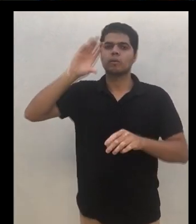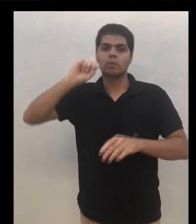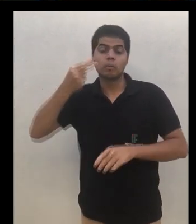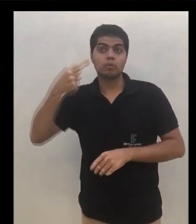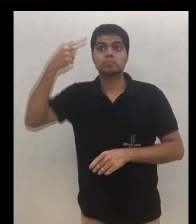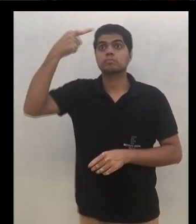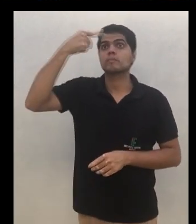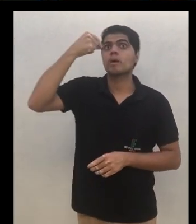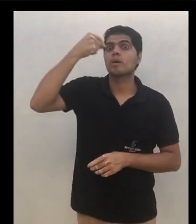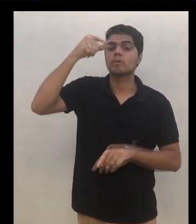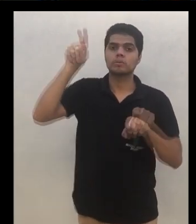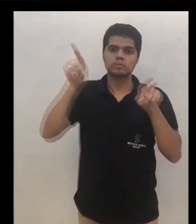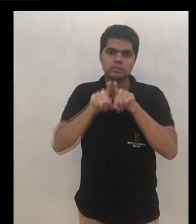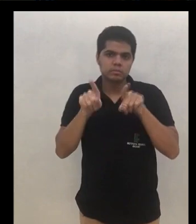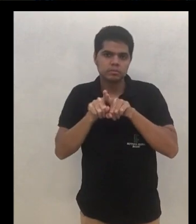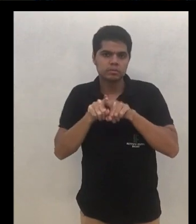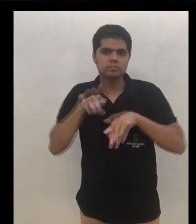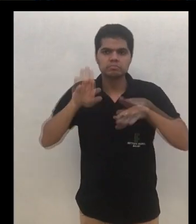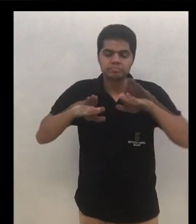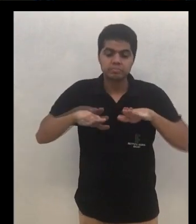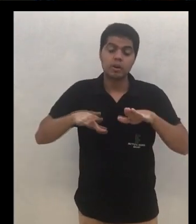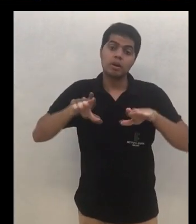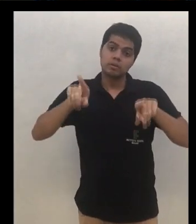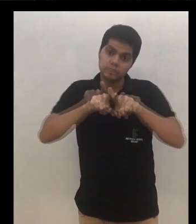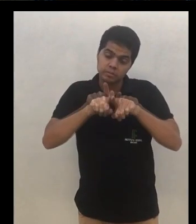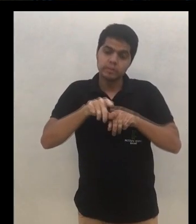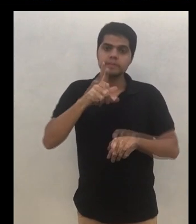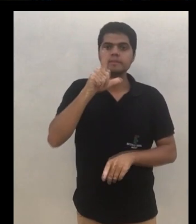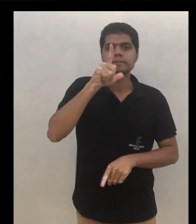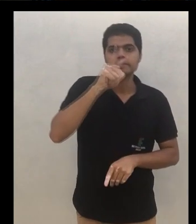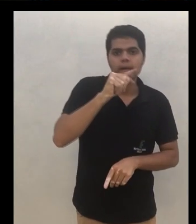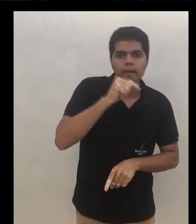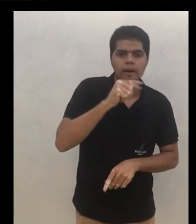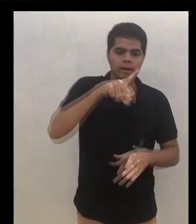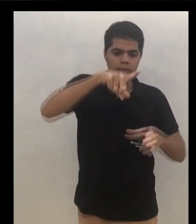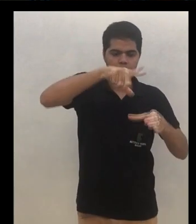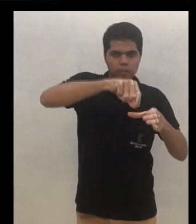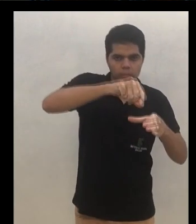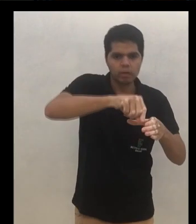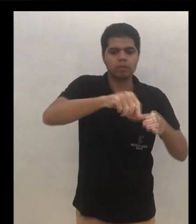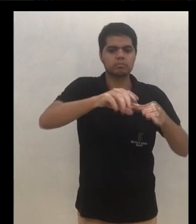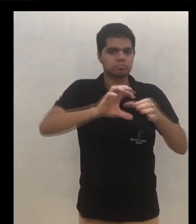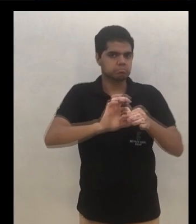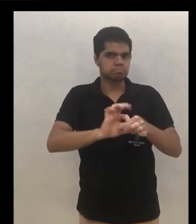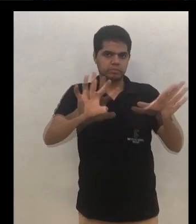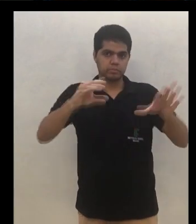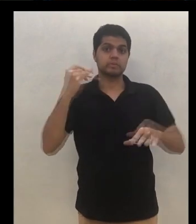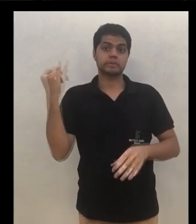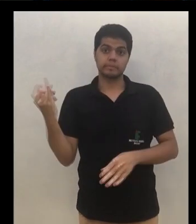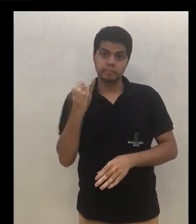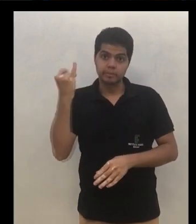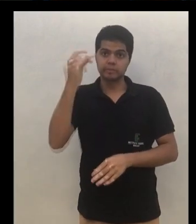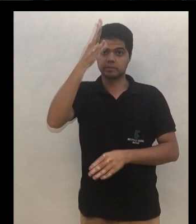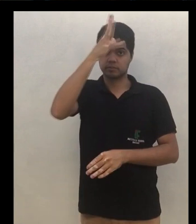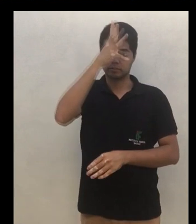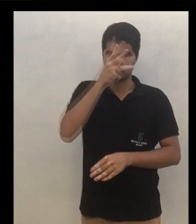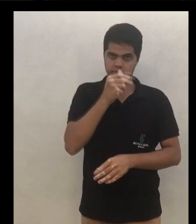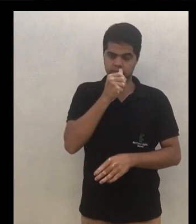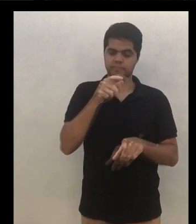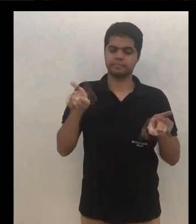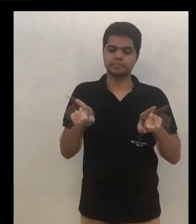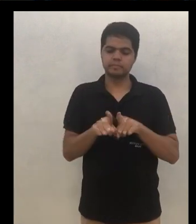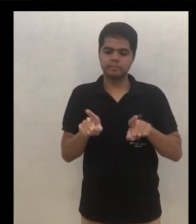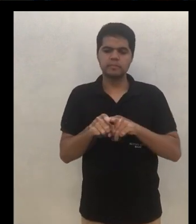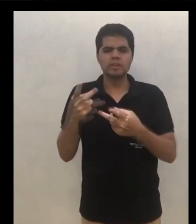na água de bebê, tá? Muito importante. No caso de doenças ou ferimentos que não tem